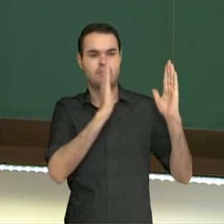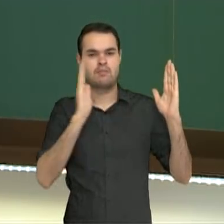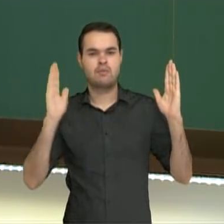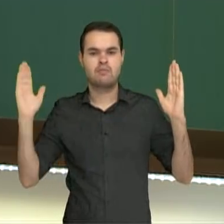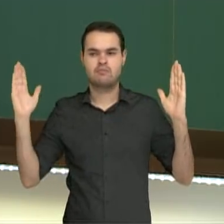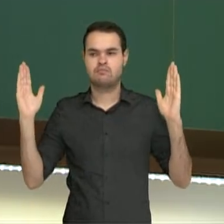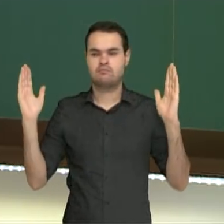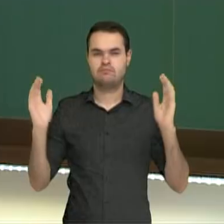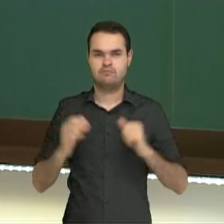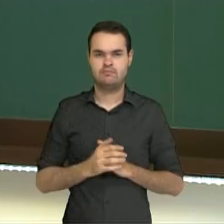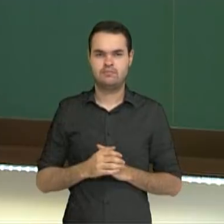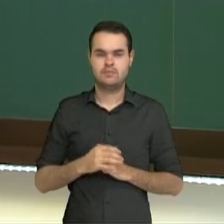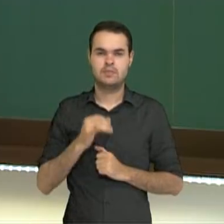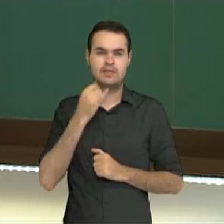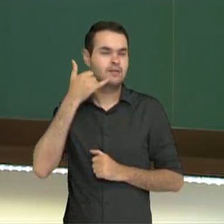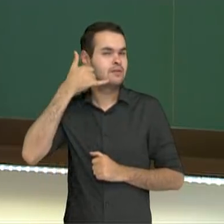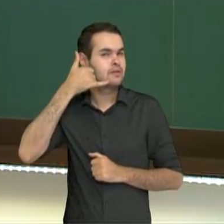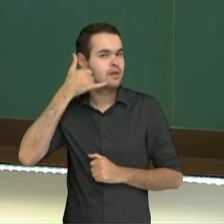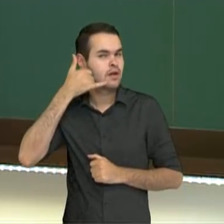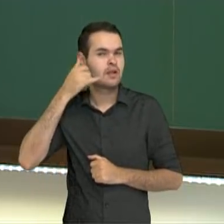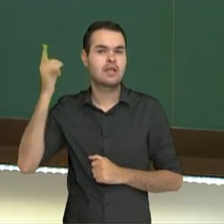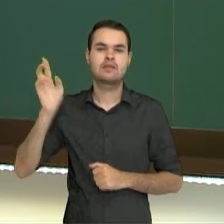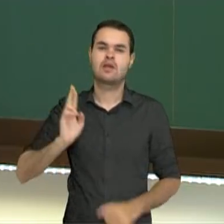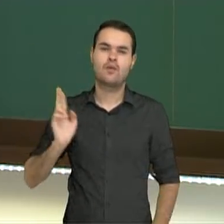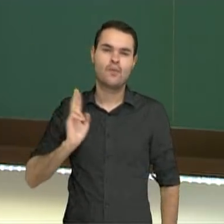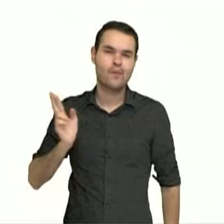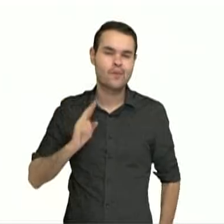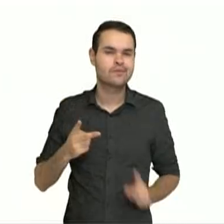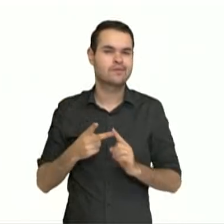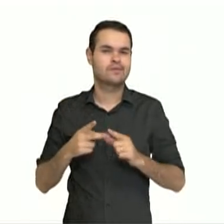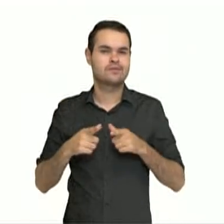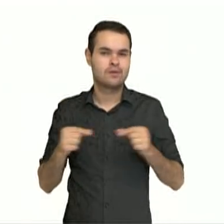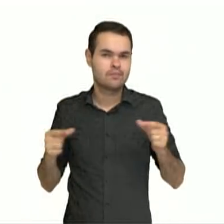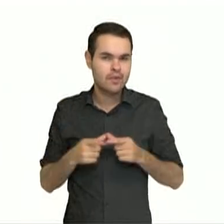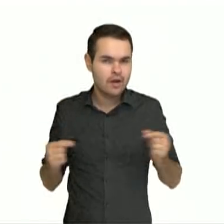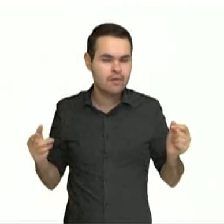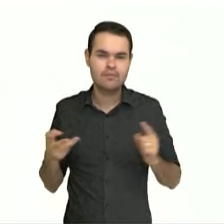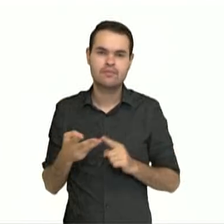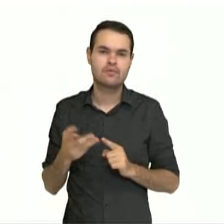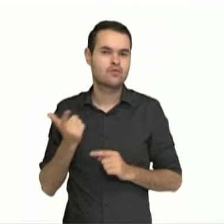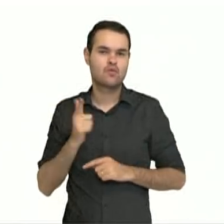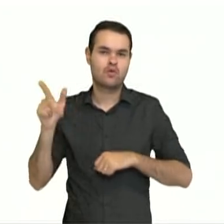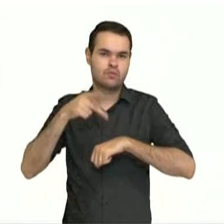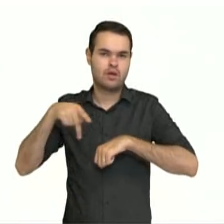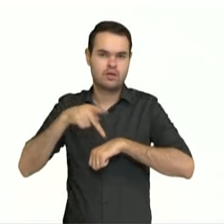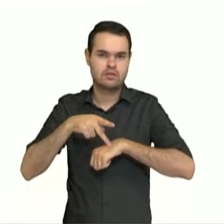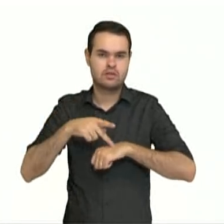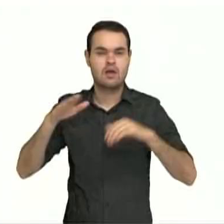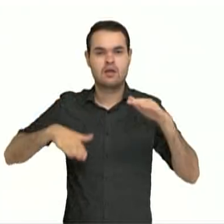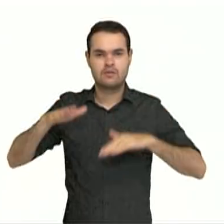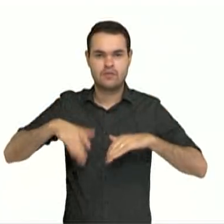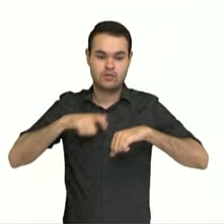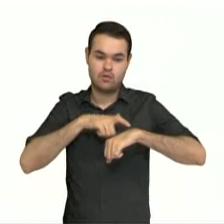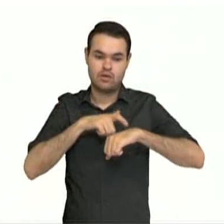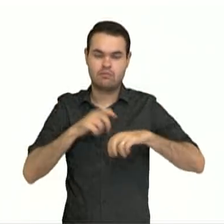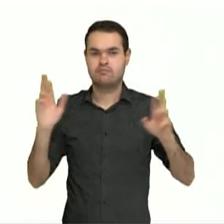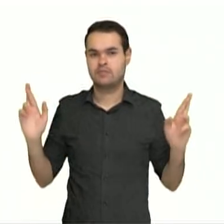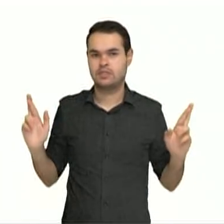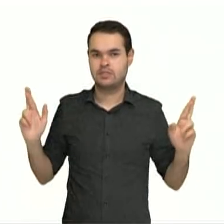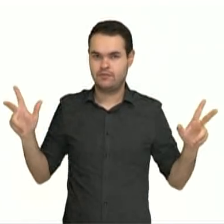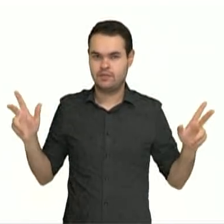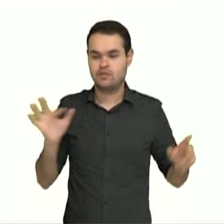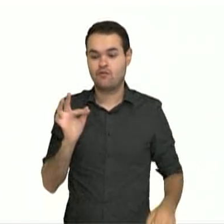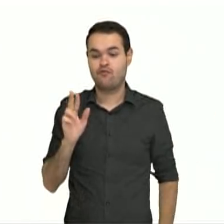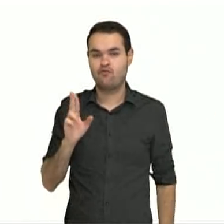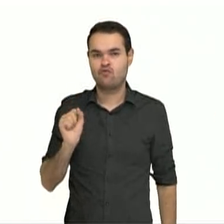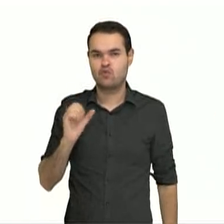alguém que está lá na Rússia, que está no Japão, que está em outro país, pode ser que ele esteja num fuso horário diferente do nosso, certo? E